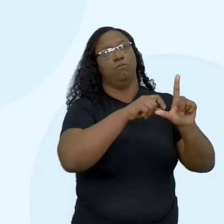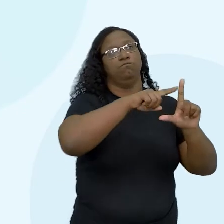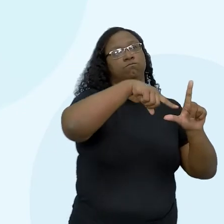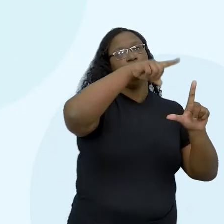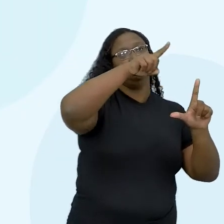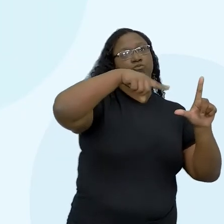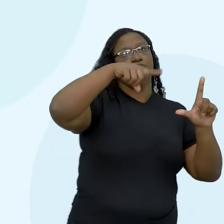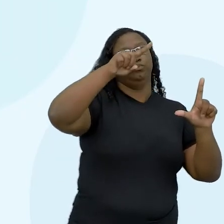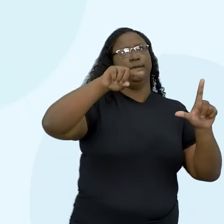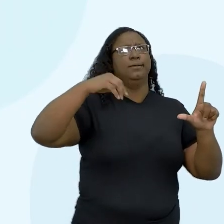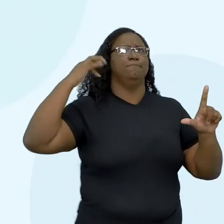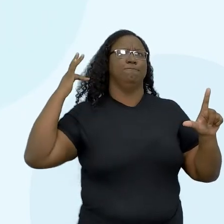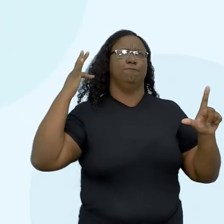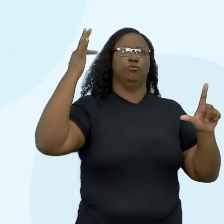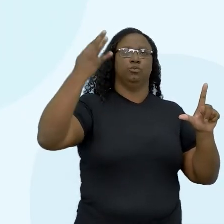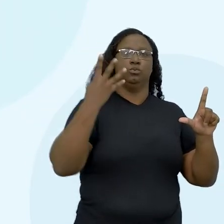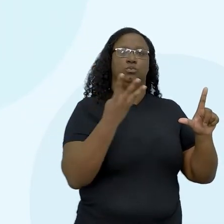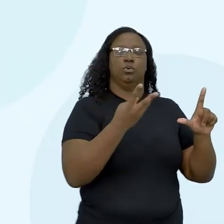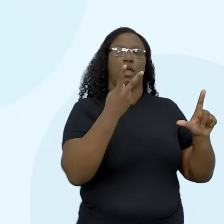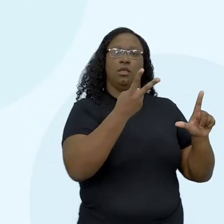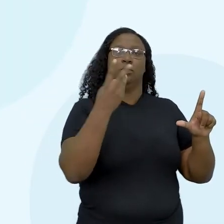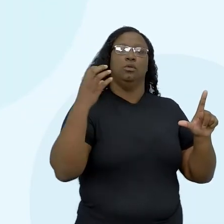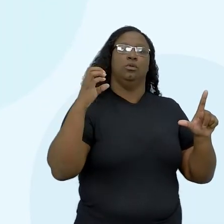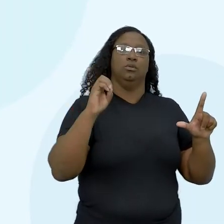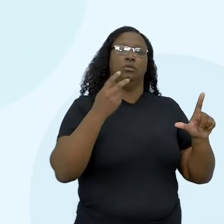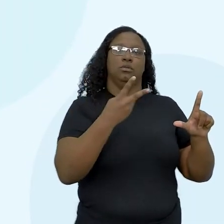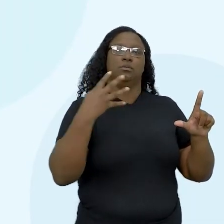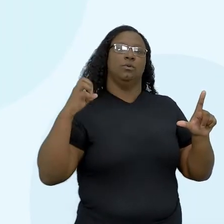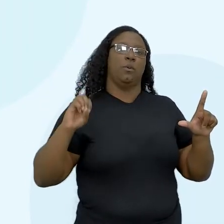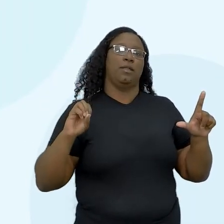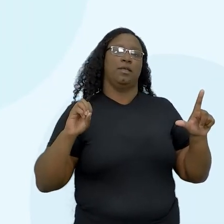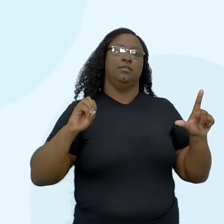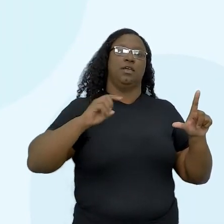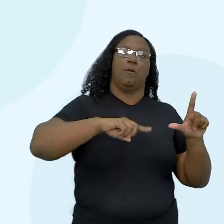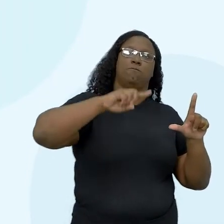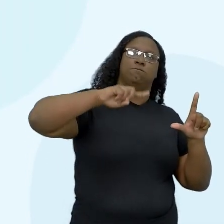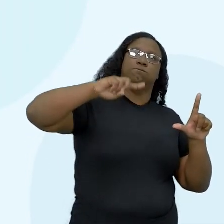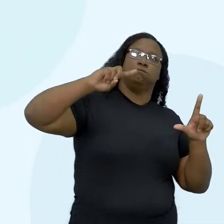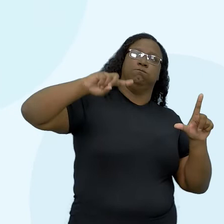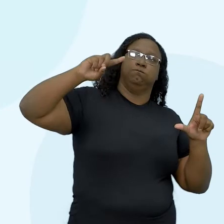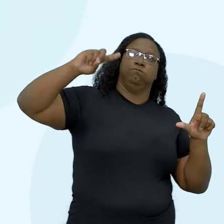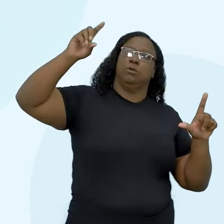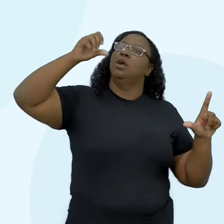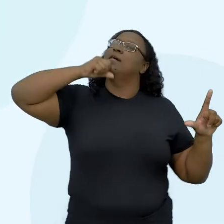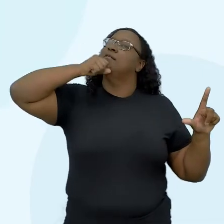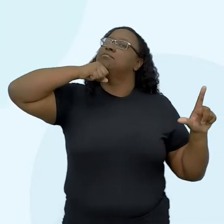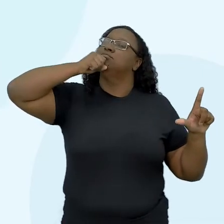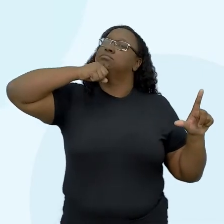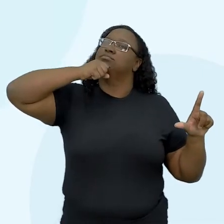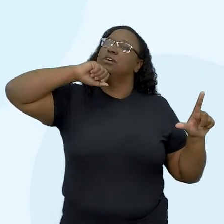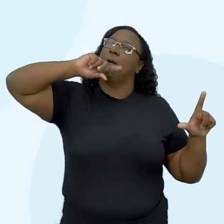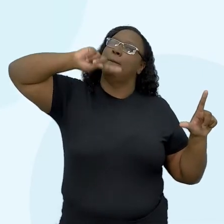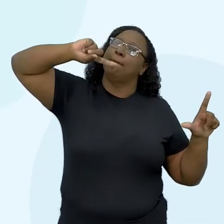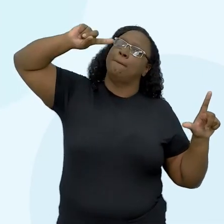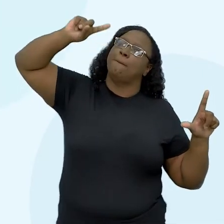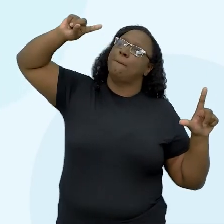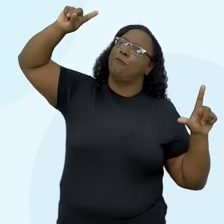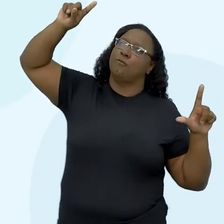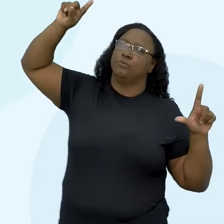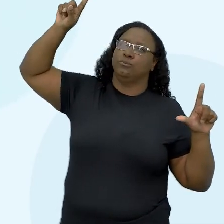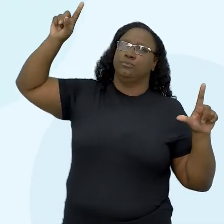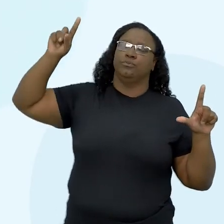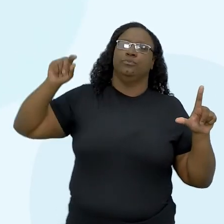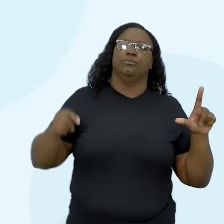para 2040, o número de adultos e de idosos já vai começar a superar. Até porque a taxa de natalidade no